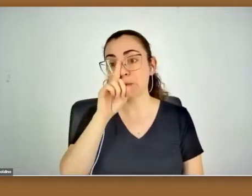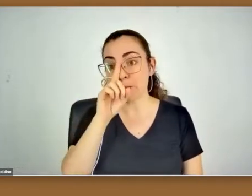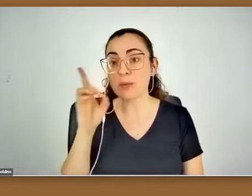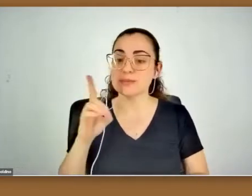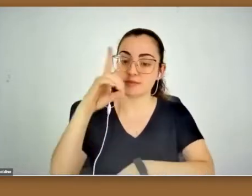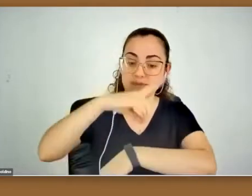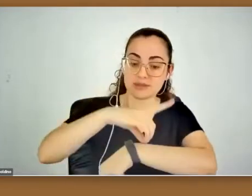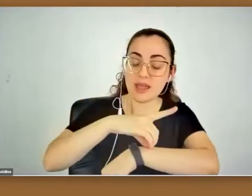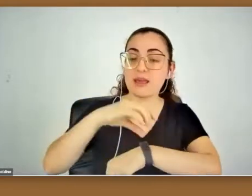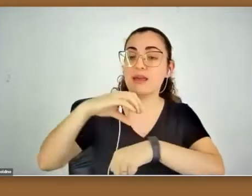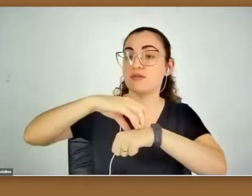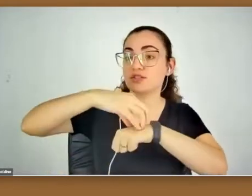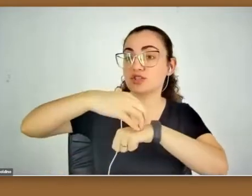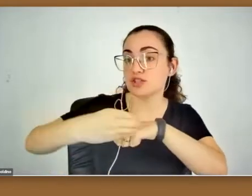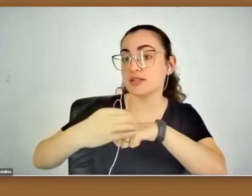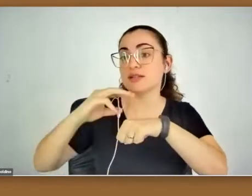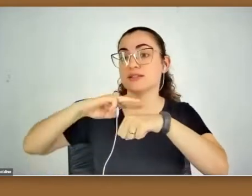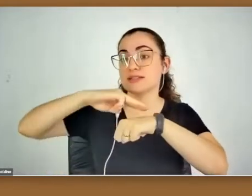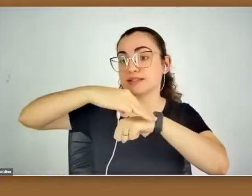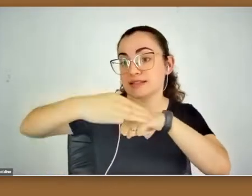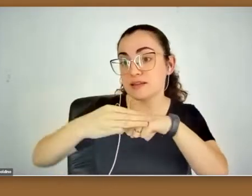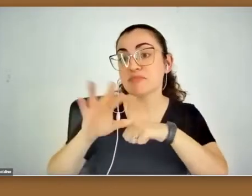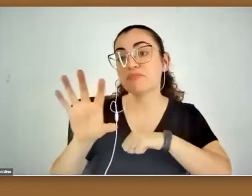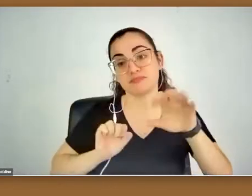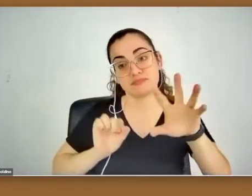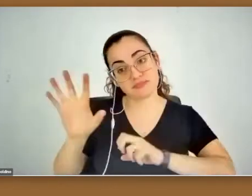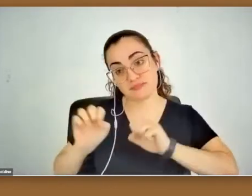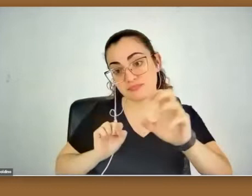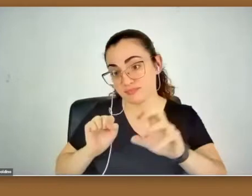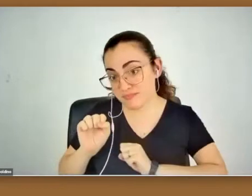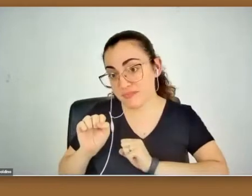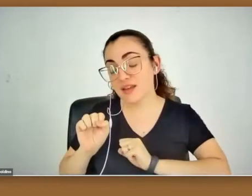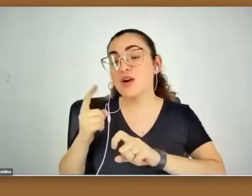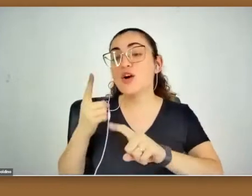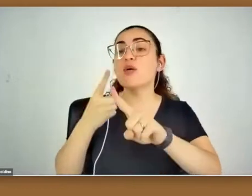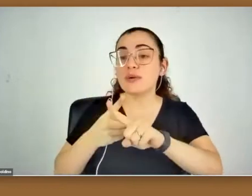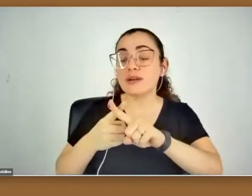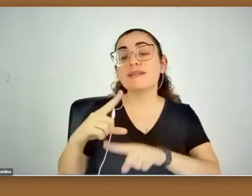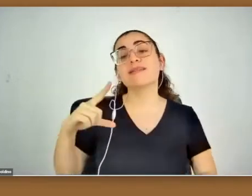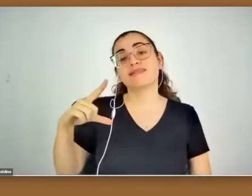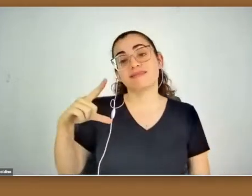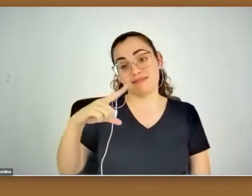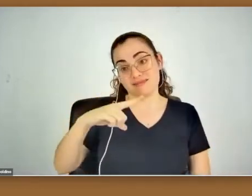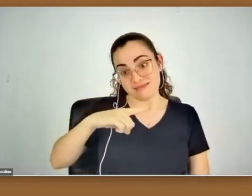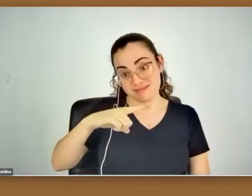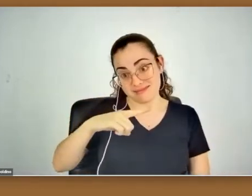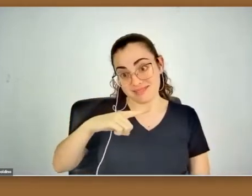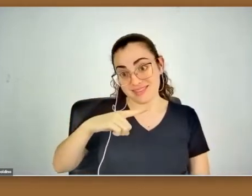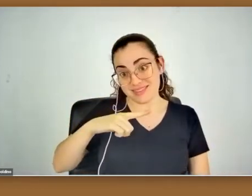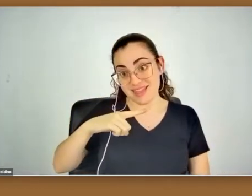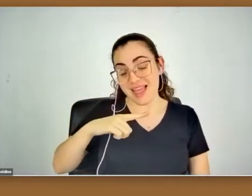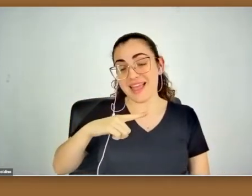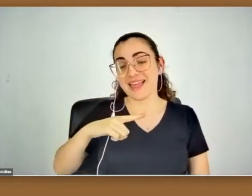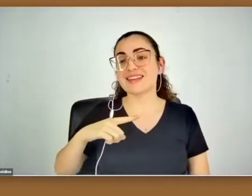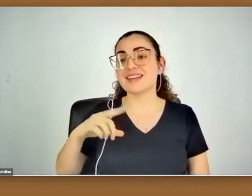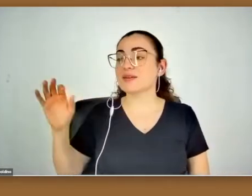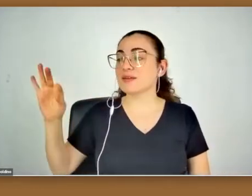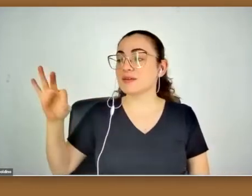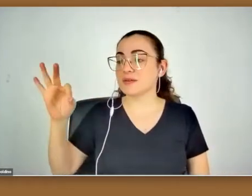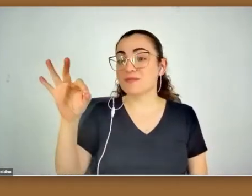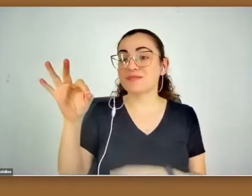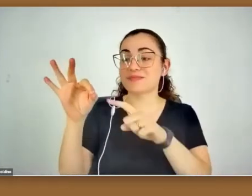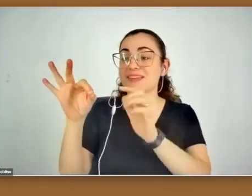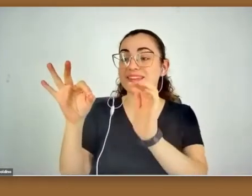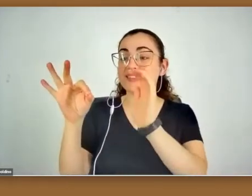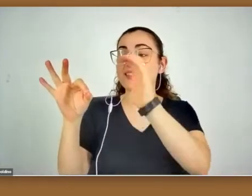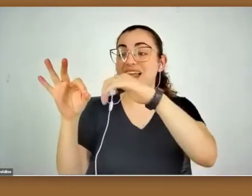um vetor. Então, mesmo que você não tenha ainda doença, você tem um vetor naquele local, e isso é uma coisa importante, por exemplo,